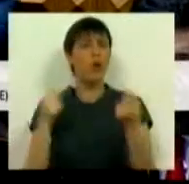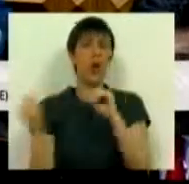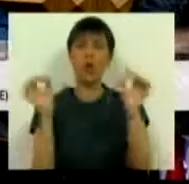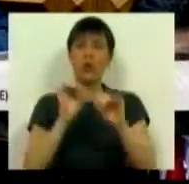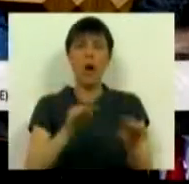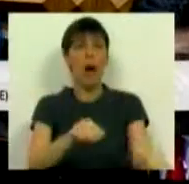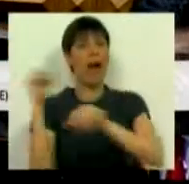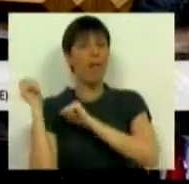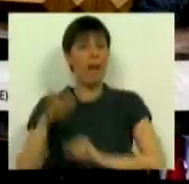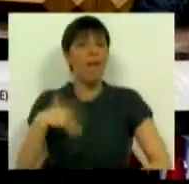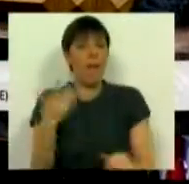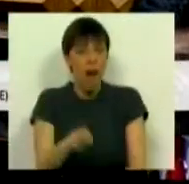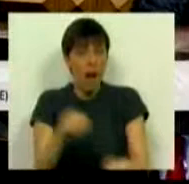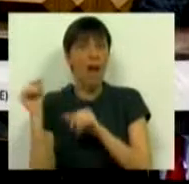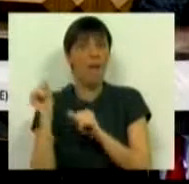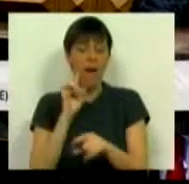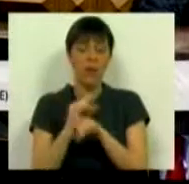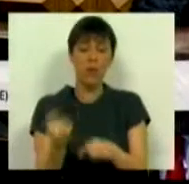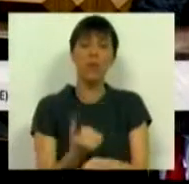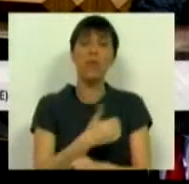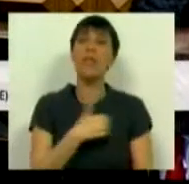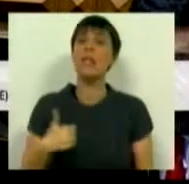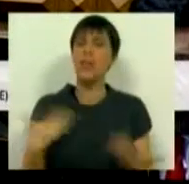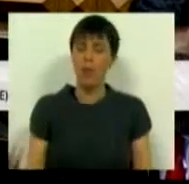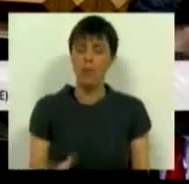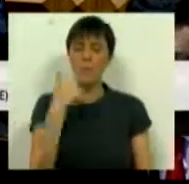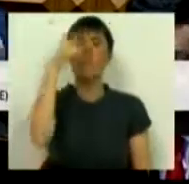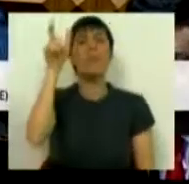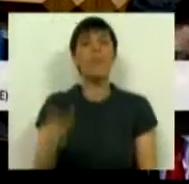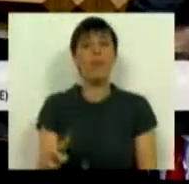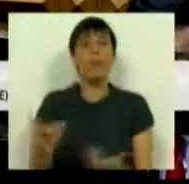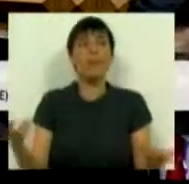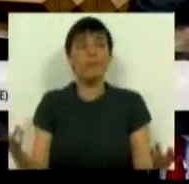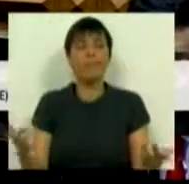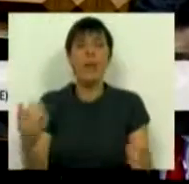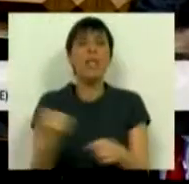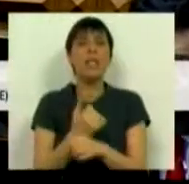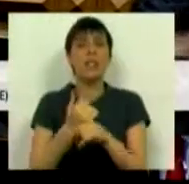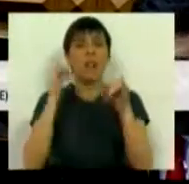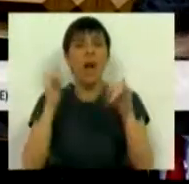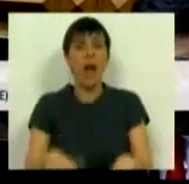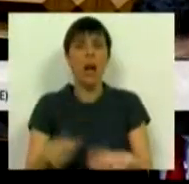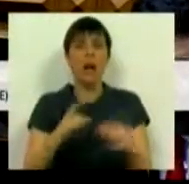os afasta cada vez mais desse serviço de saúde, um cidadão a quem acabam com o serviço